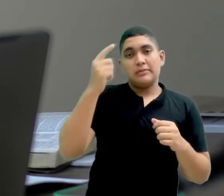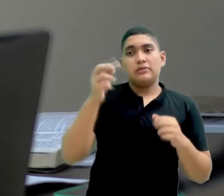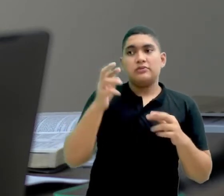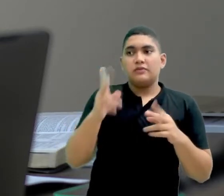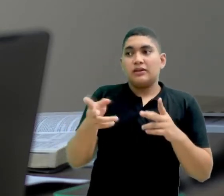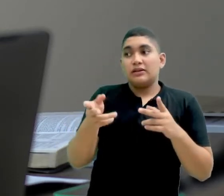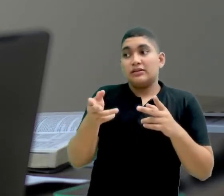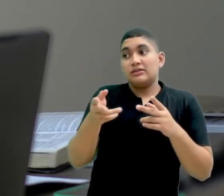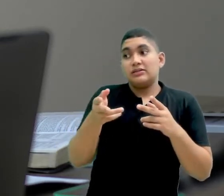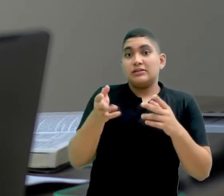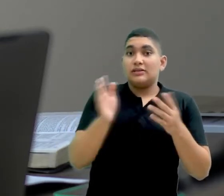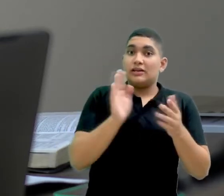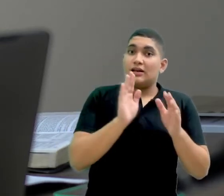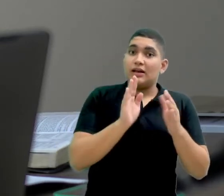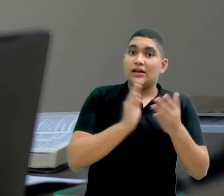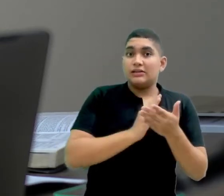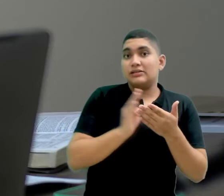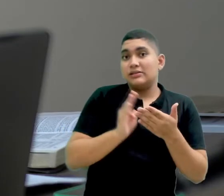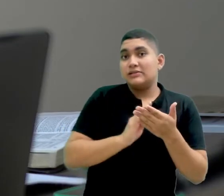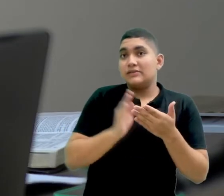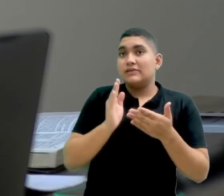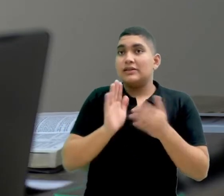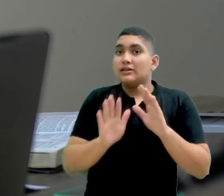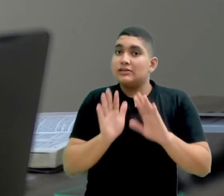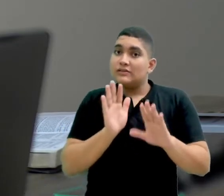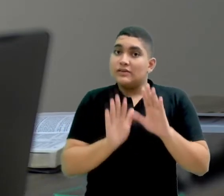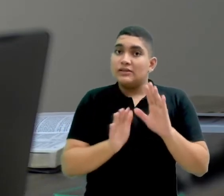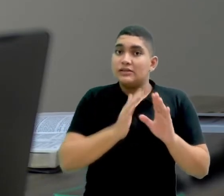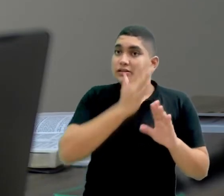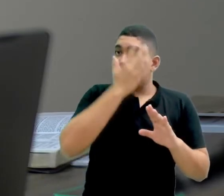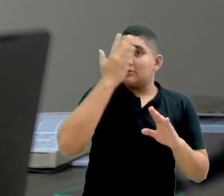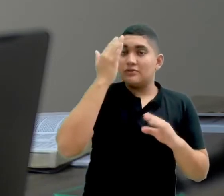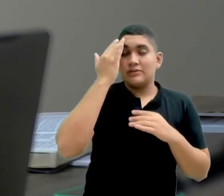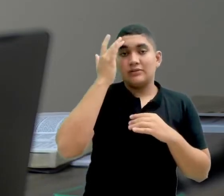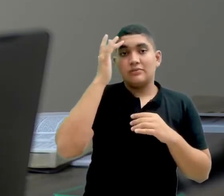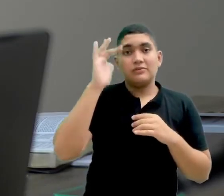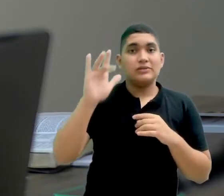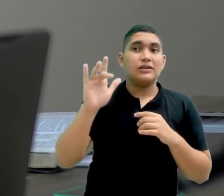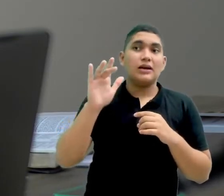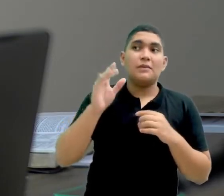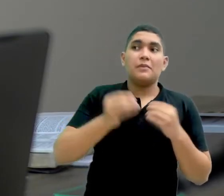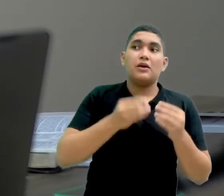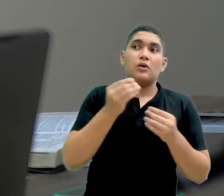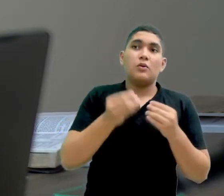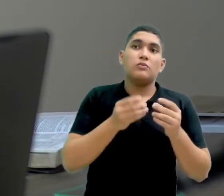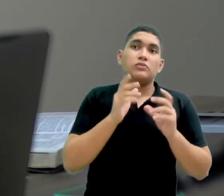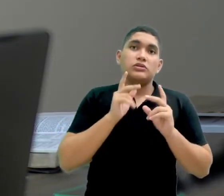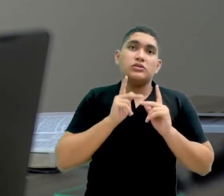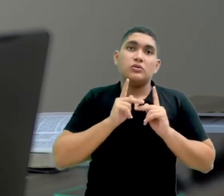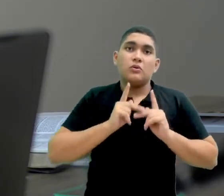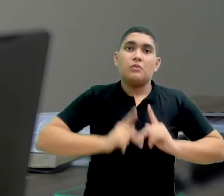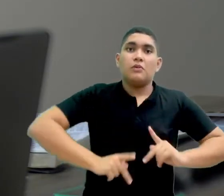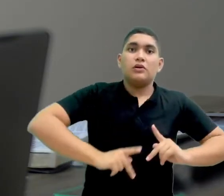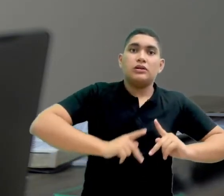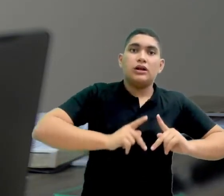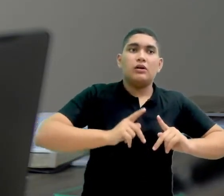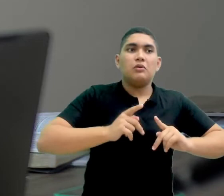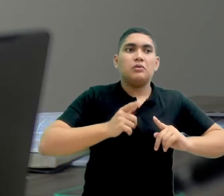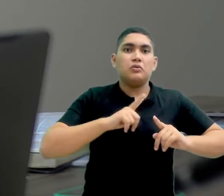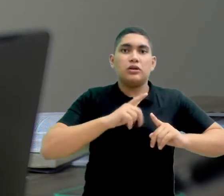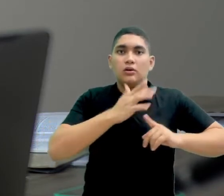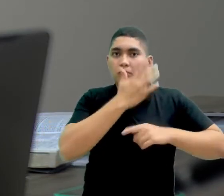né, com essas divergências de opiniões, né, e acabam surgindo aí